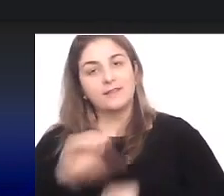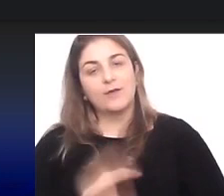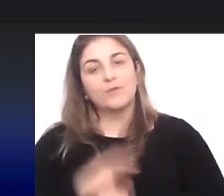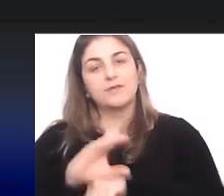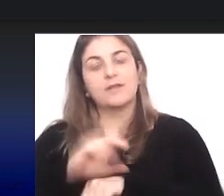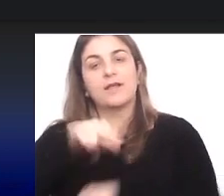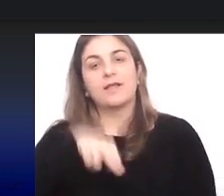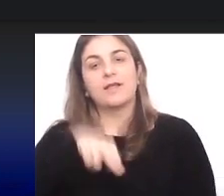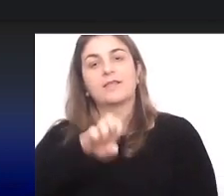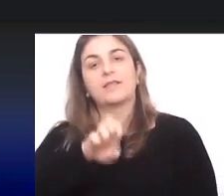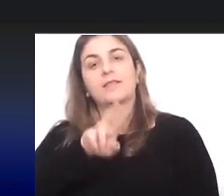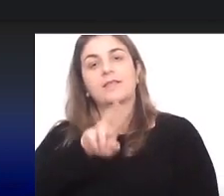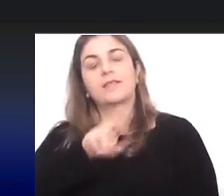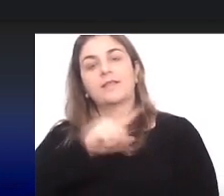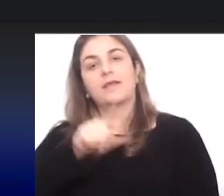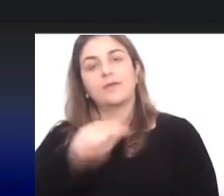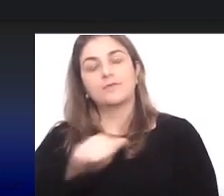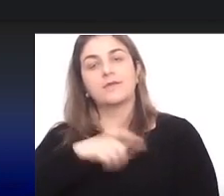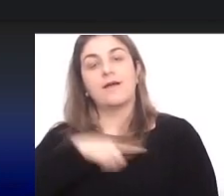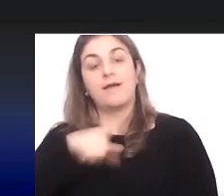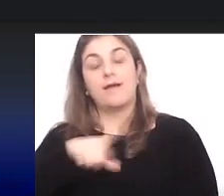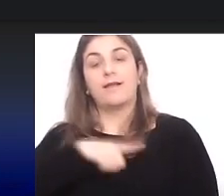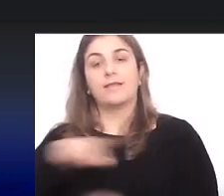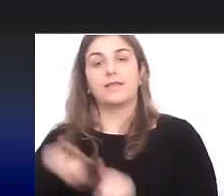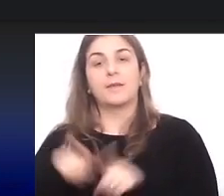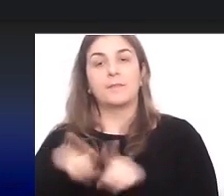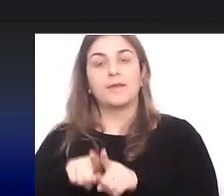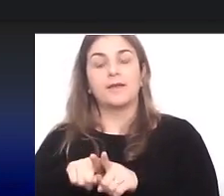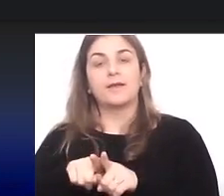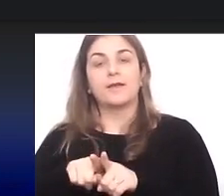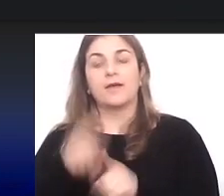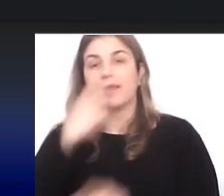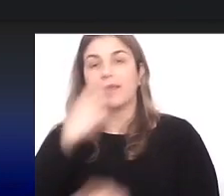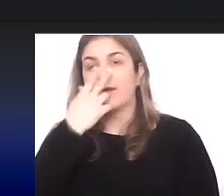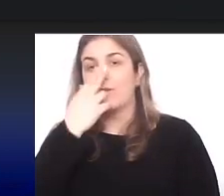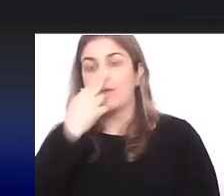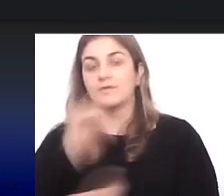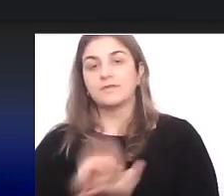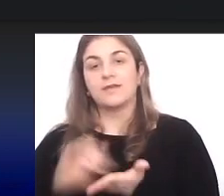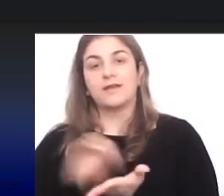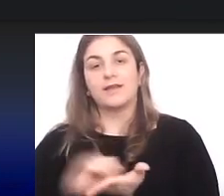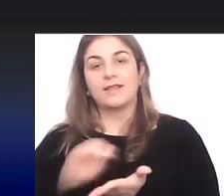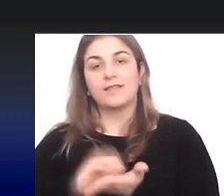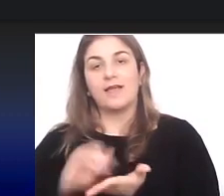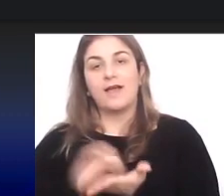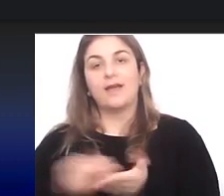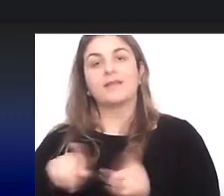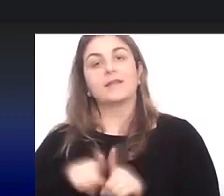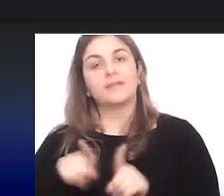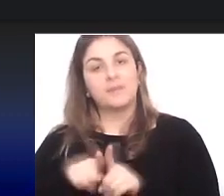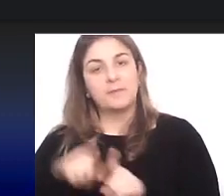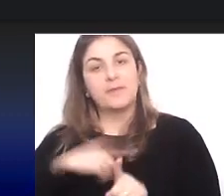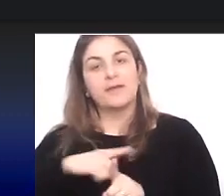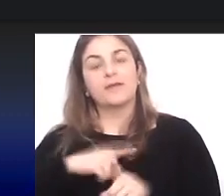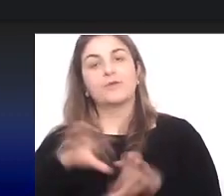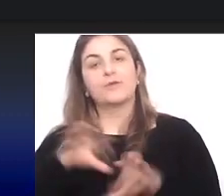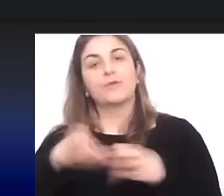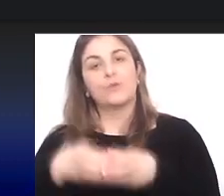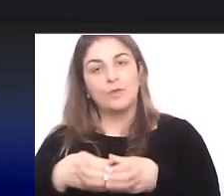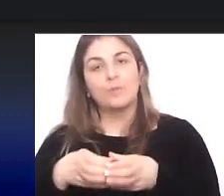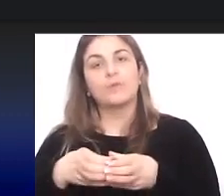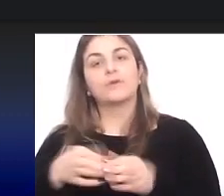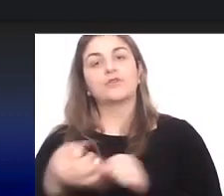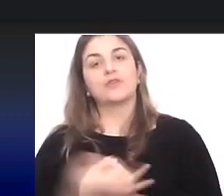que será secretária, que é secretária-geral da Caixa de Assistência dos Advogados e que hoje será a relatora